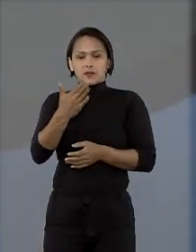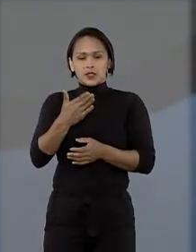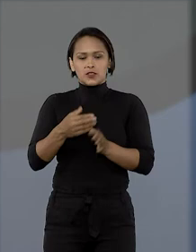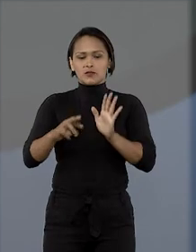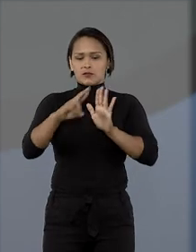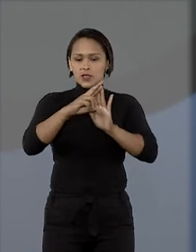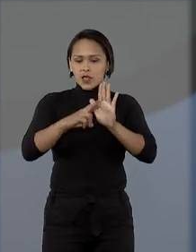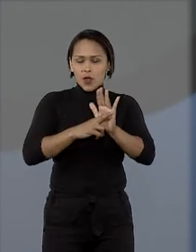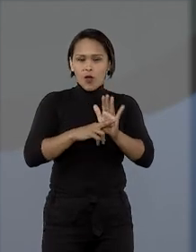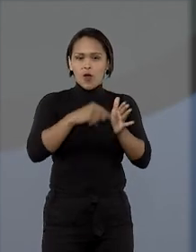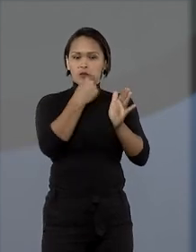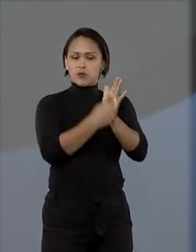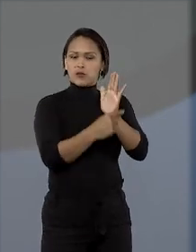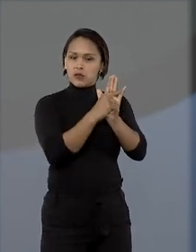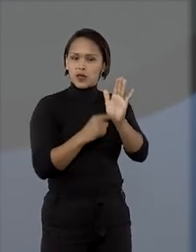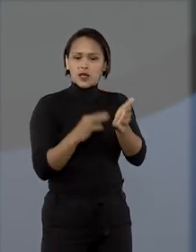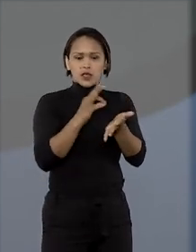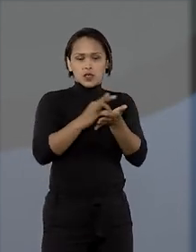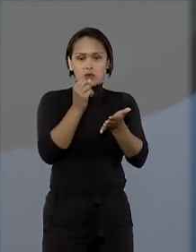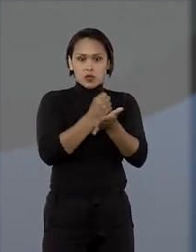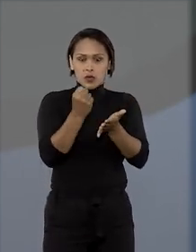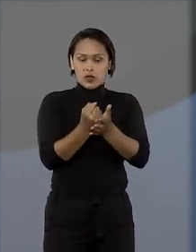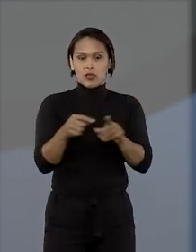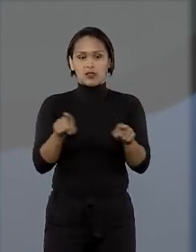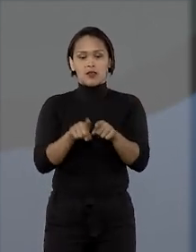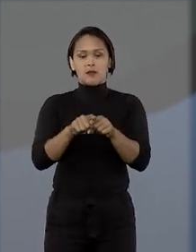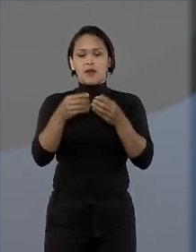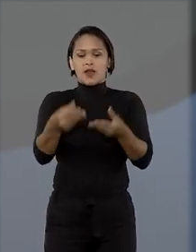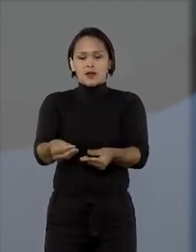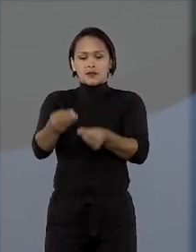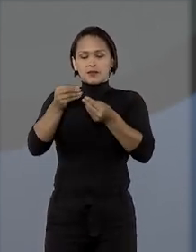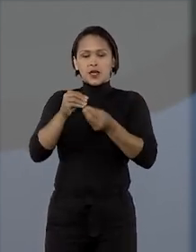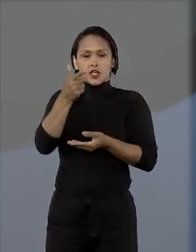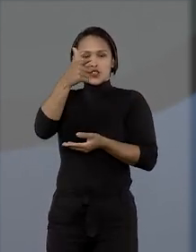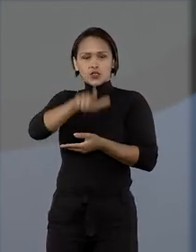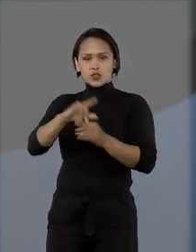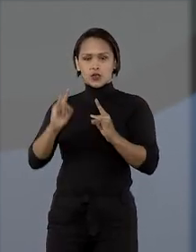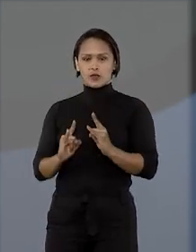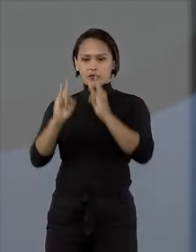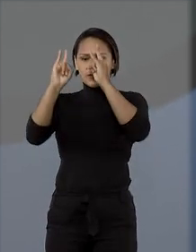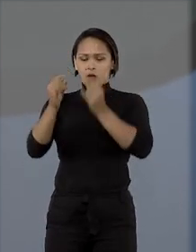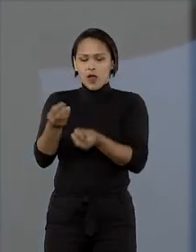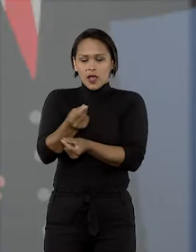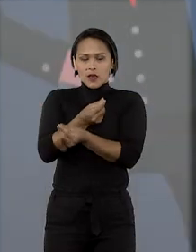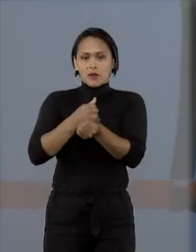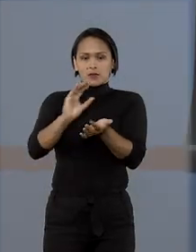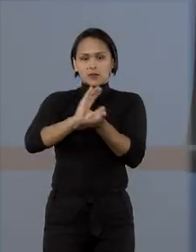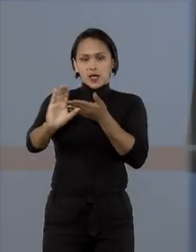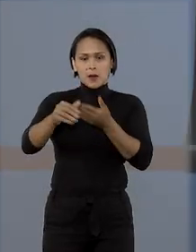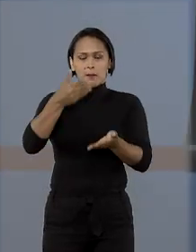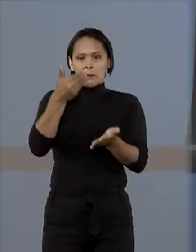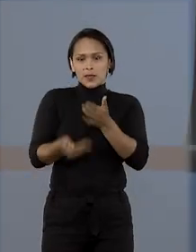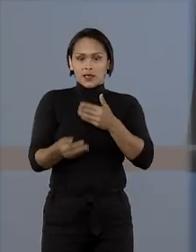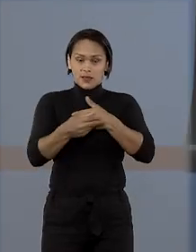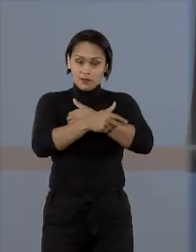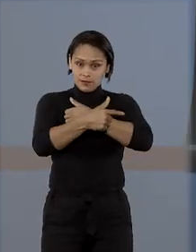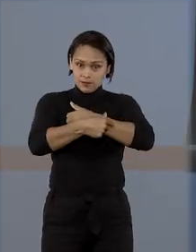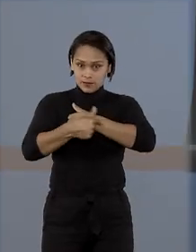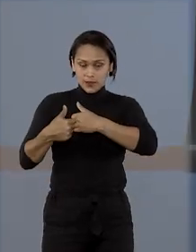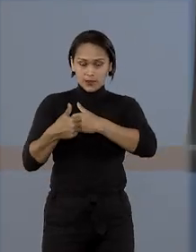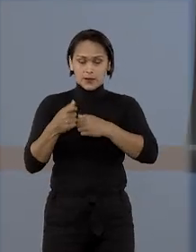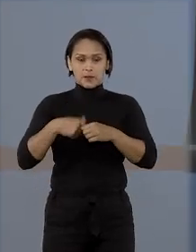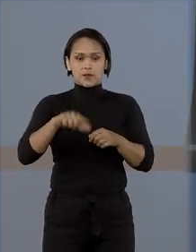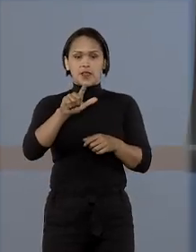contrato de compra e venda, bem como o direito de ter o imóvel de volta e receber uma indenização por danos materiais. Lívia